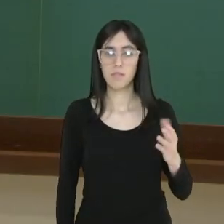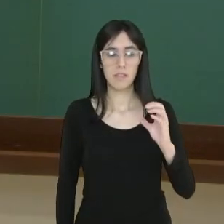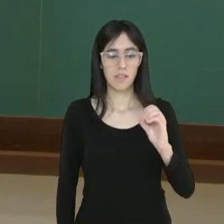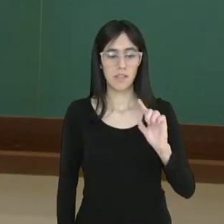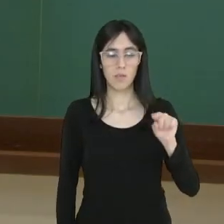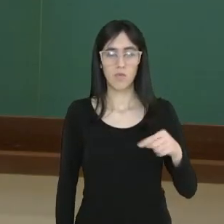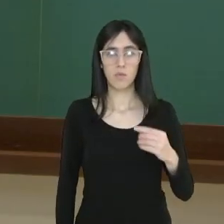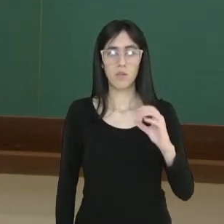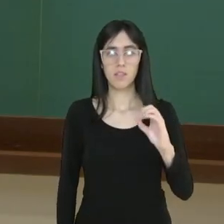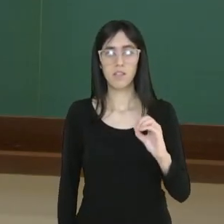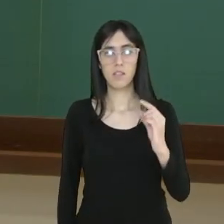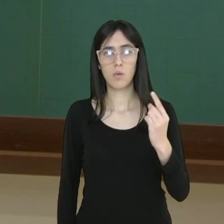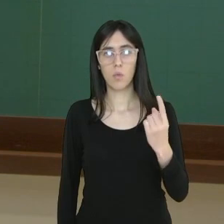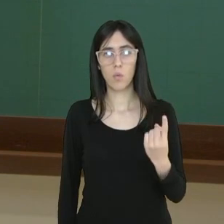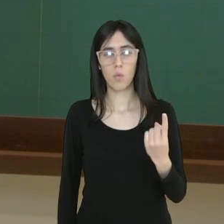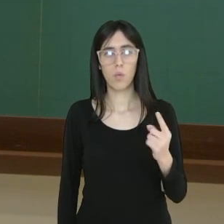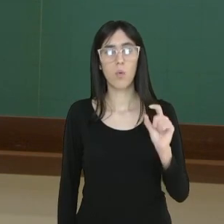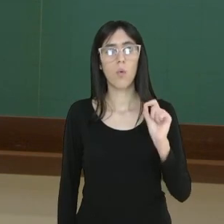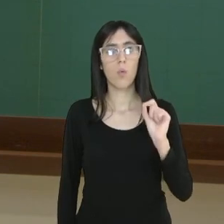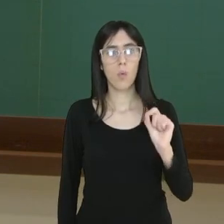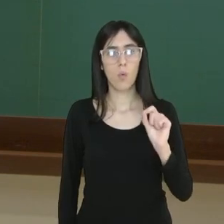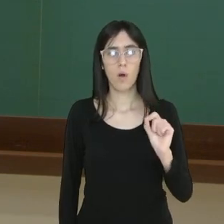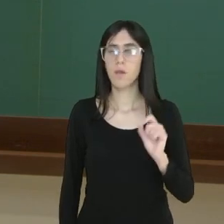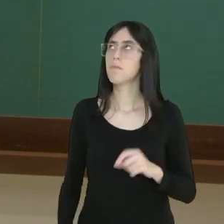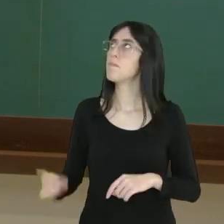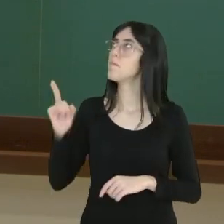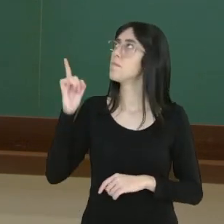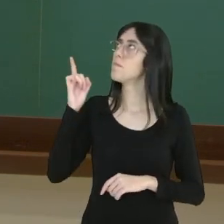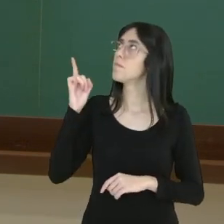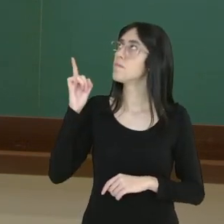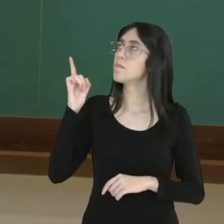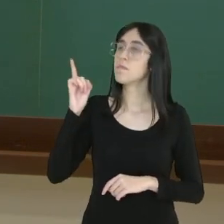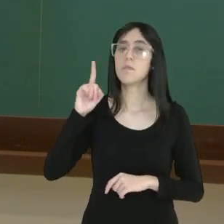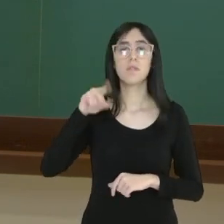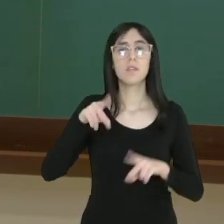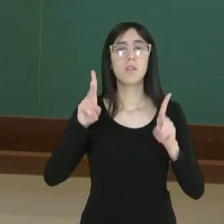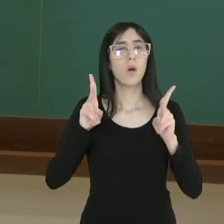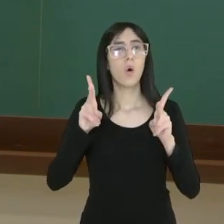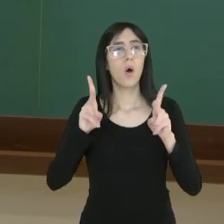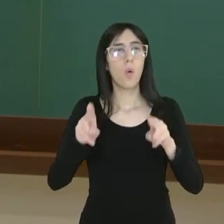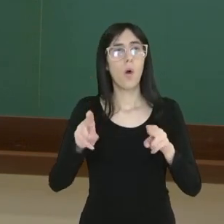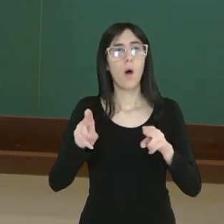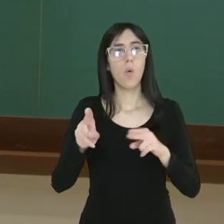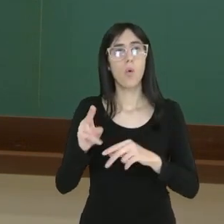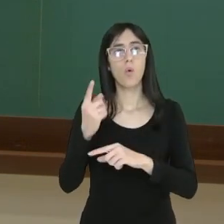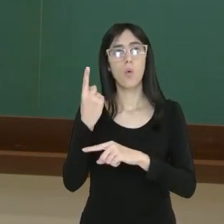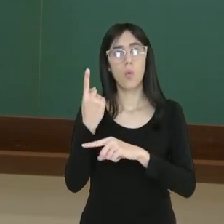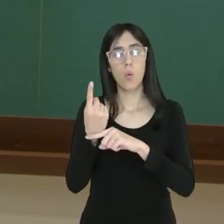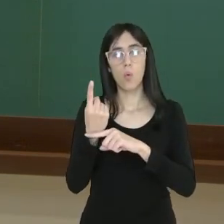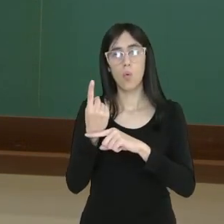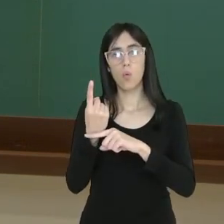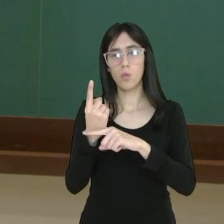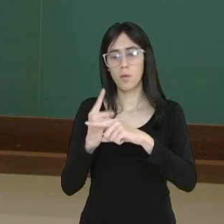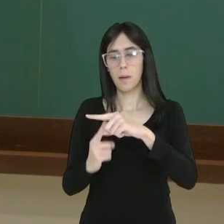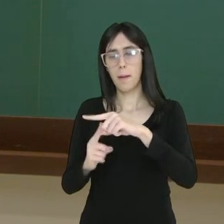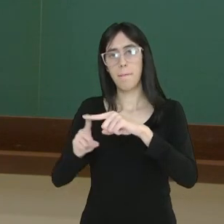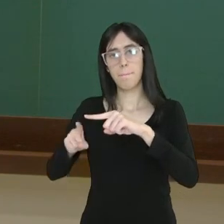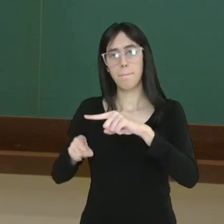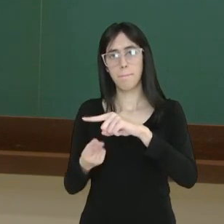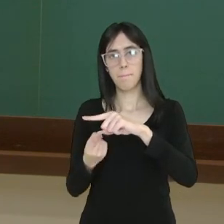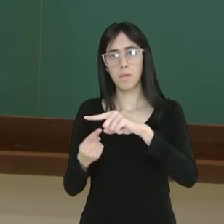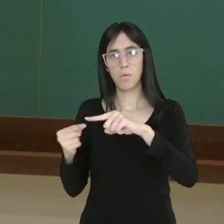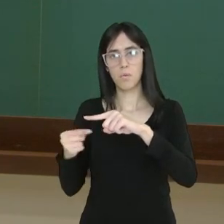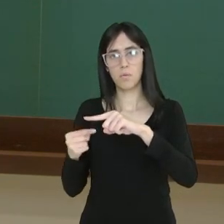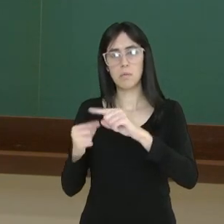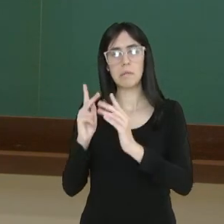0,01, escrevendo em forma de fração, é a mesma coisa que 1 sobre 1000, pessoal. Teve